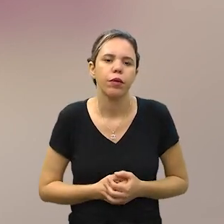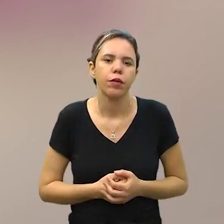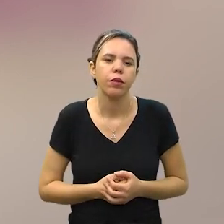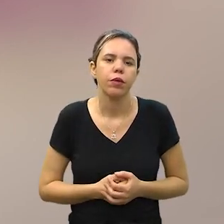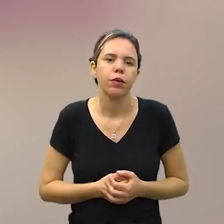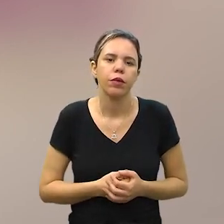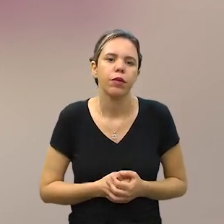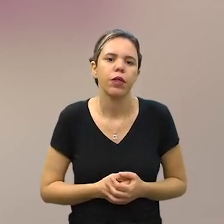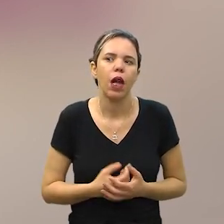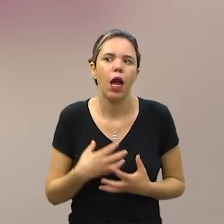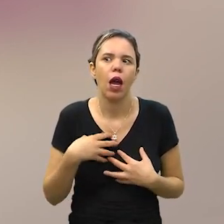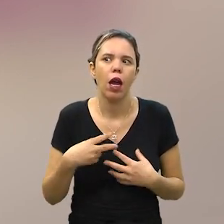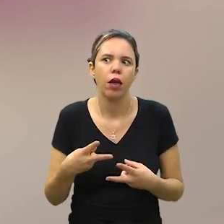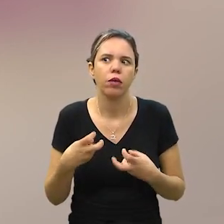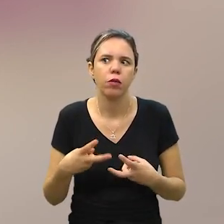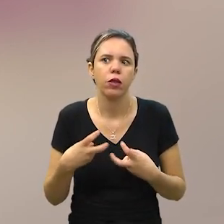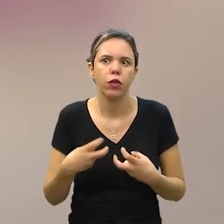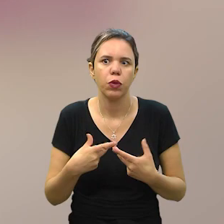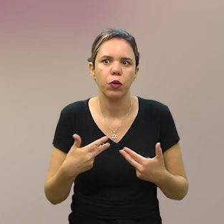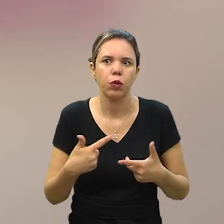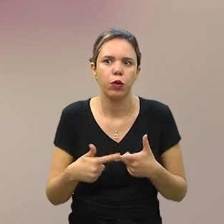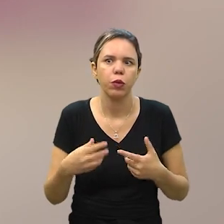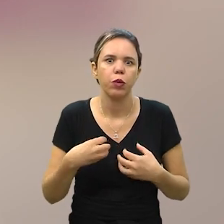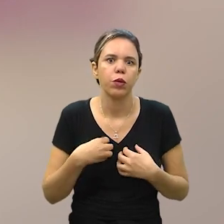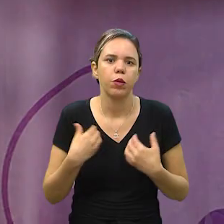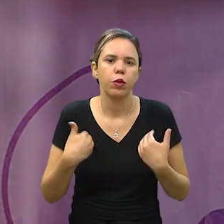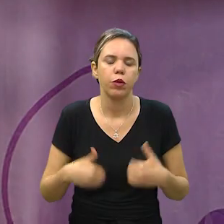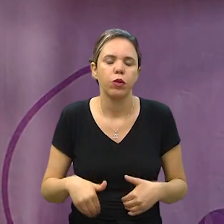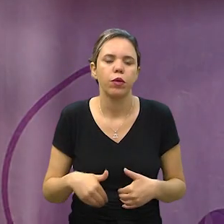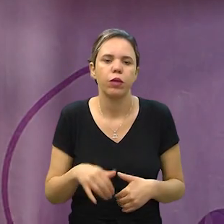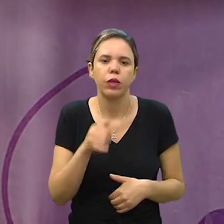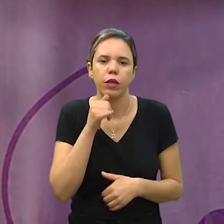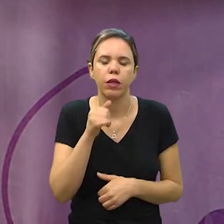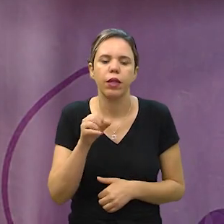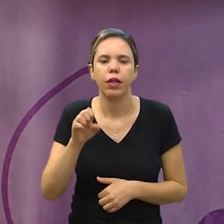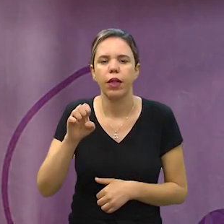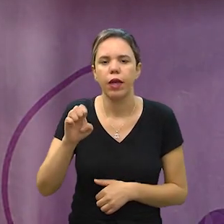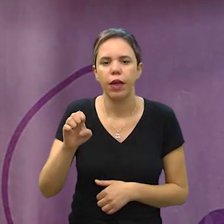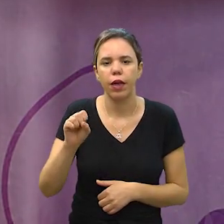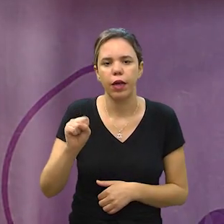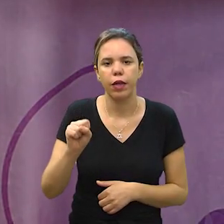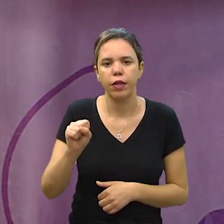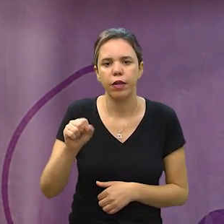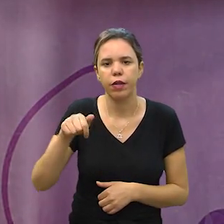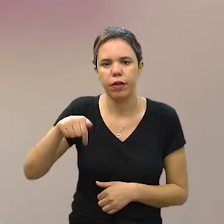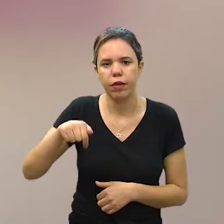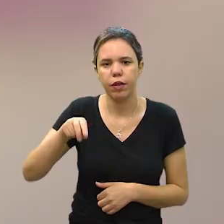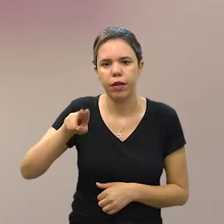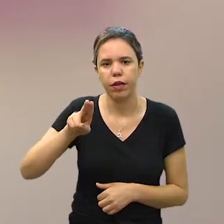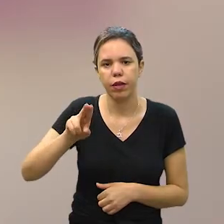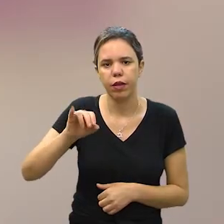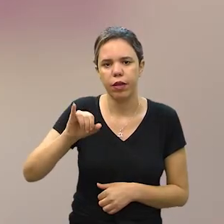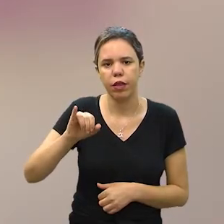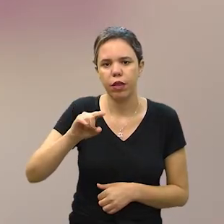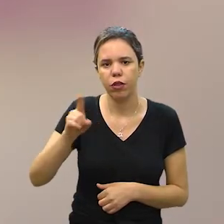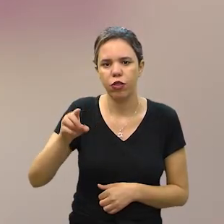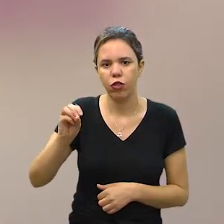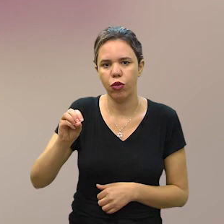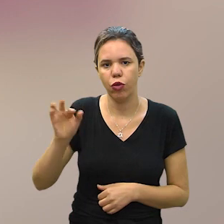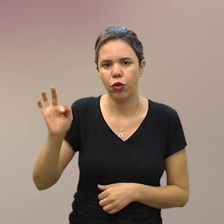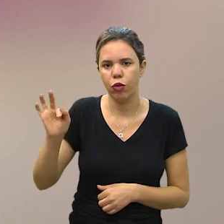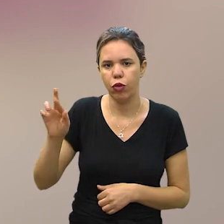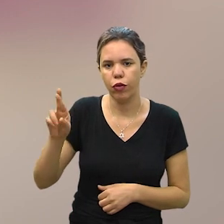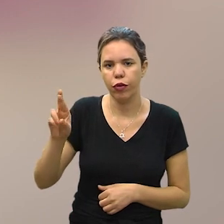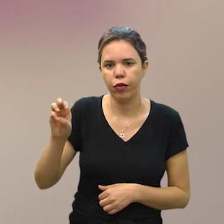ela está somatizando, que ela está trazendo para o corpo. E esquizofrenia, Thelma? Então, a esquizofrenia